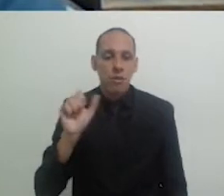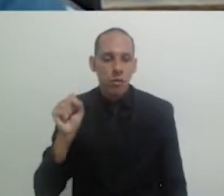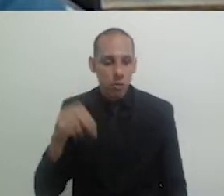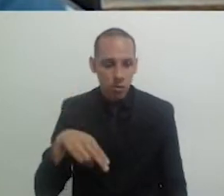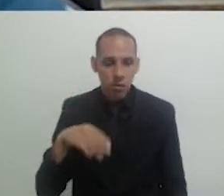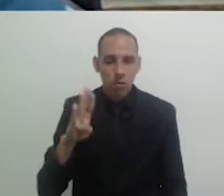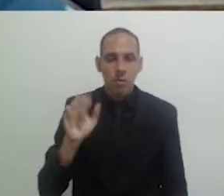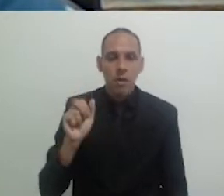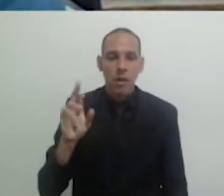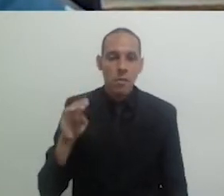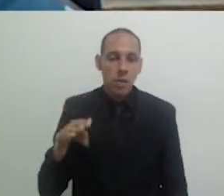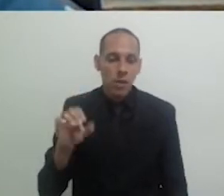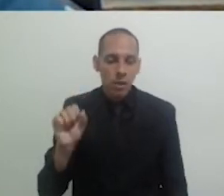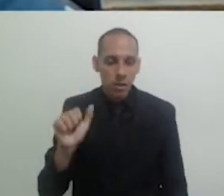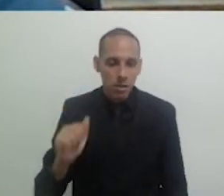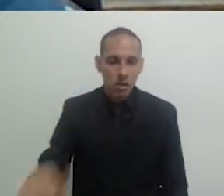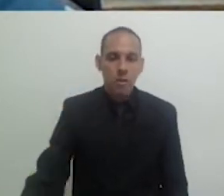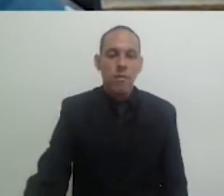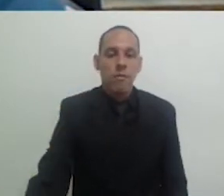para sustentação oral.